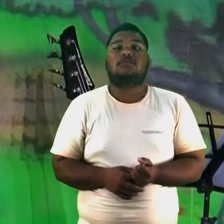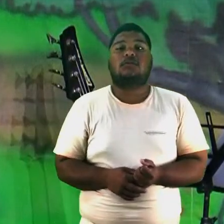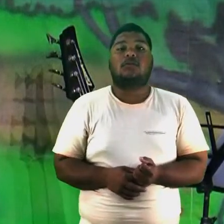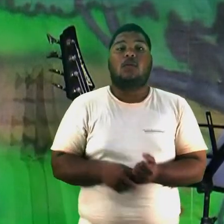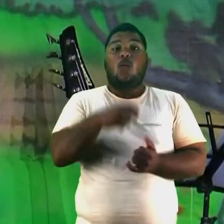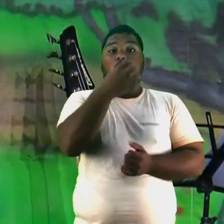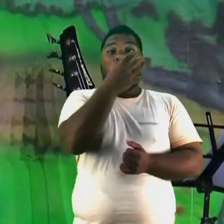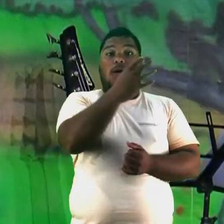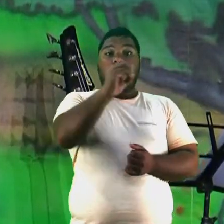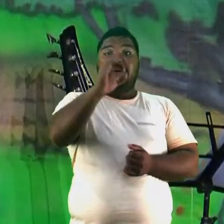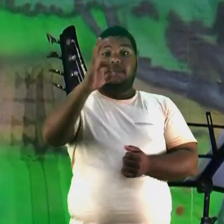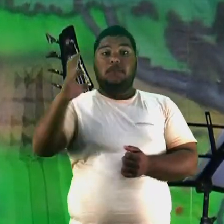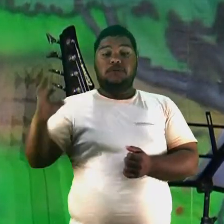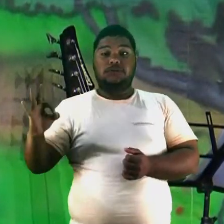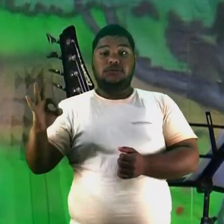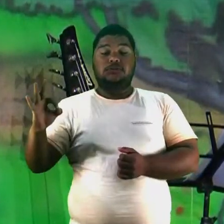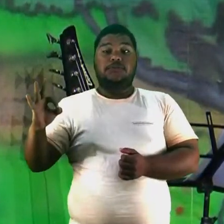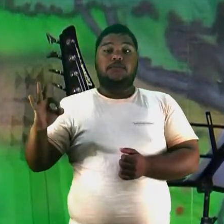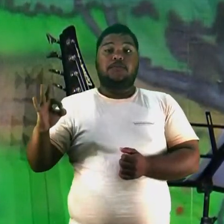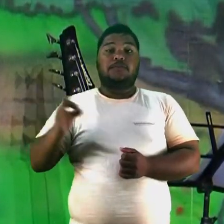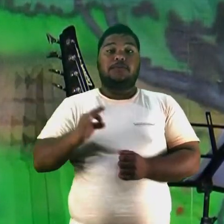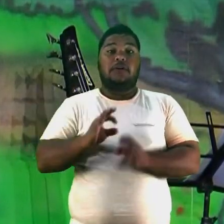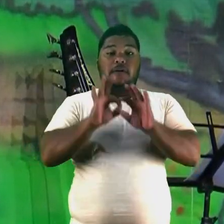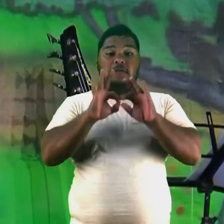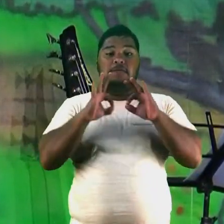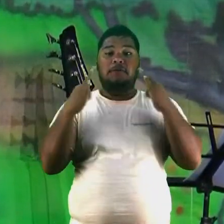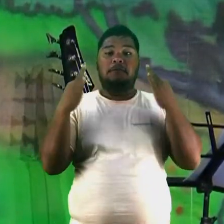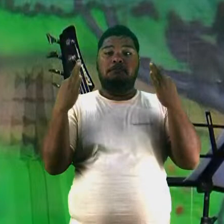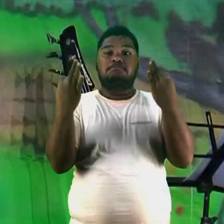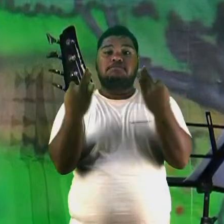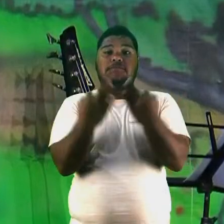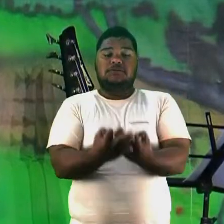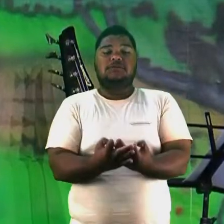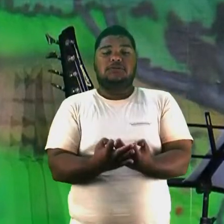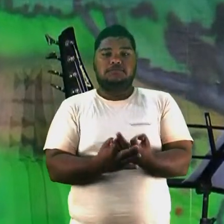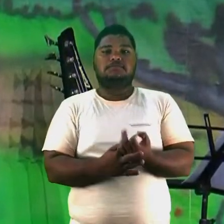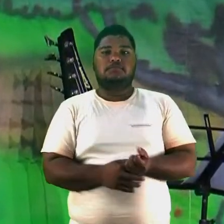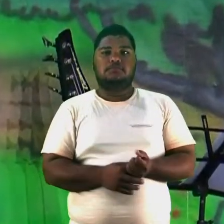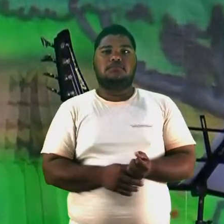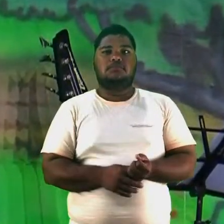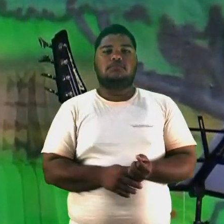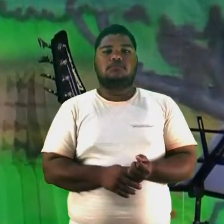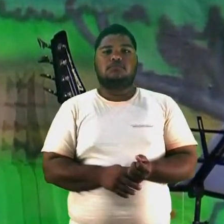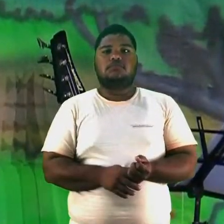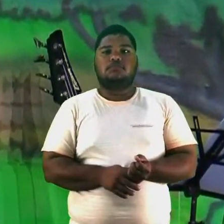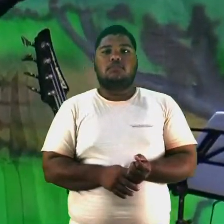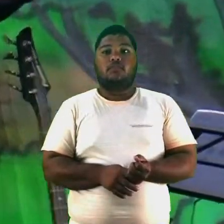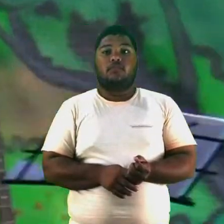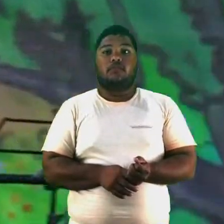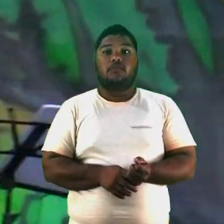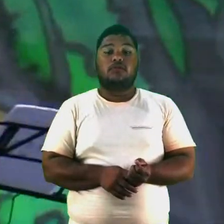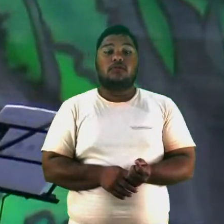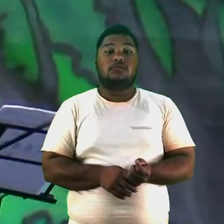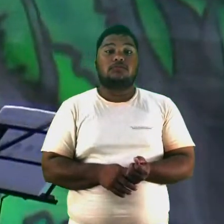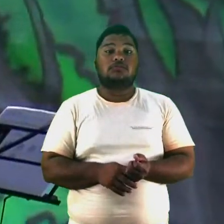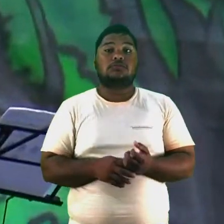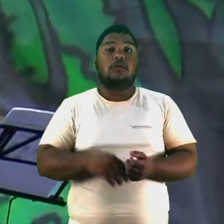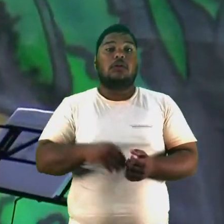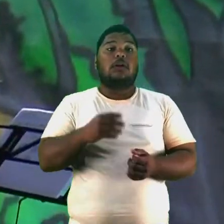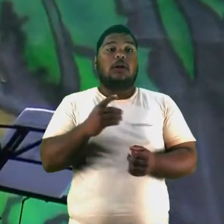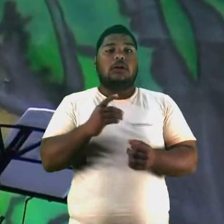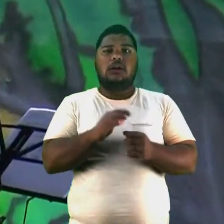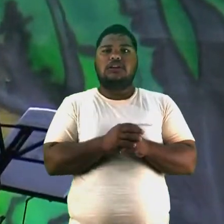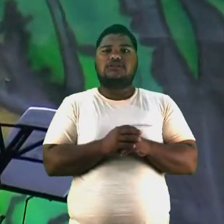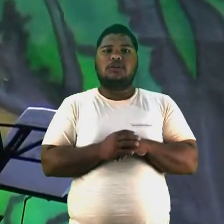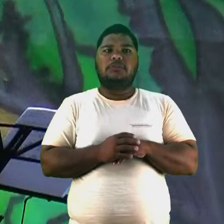40% dos problemas de relacionamento familiares. E isso inclui relacionamento de marido e